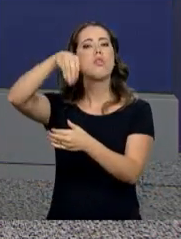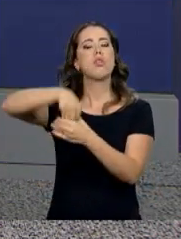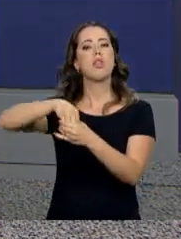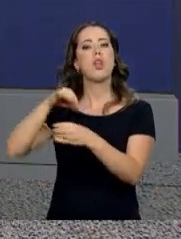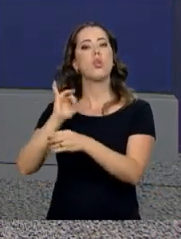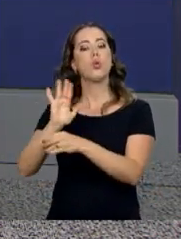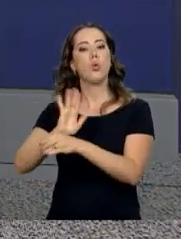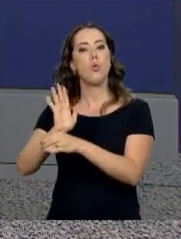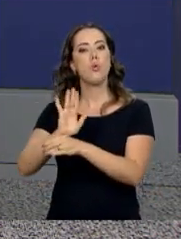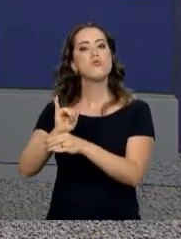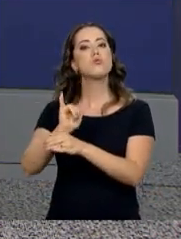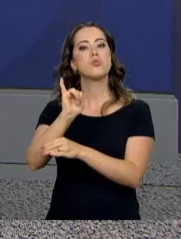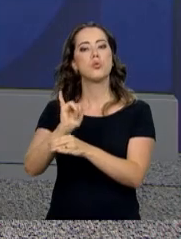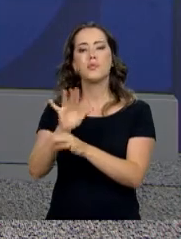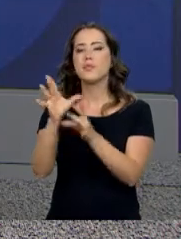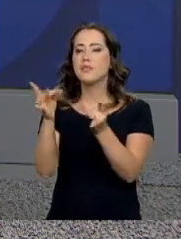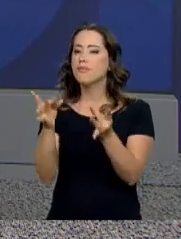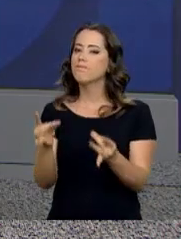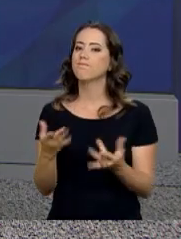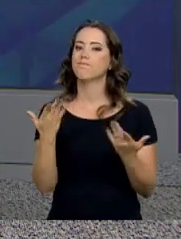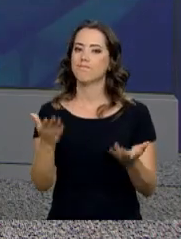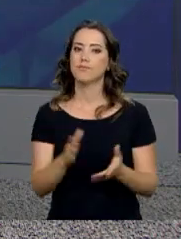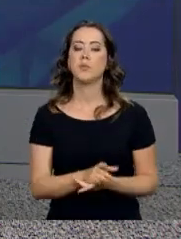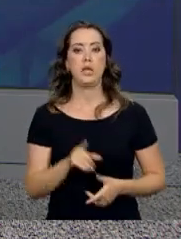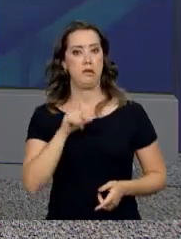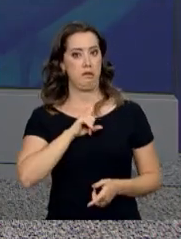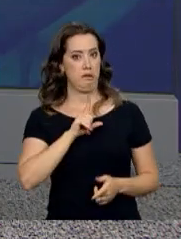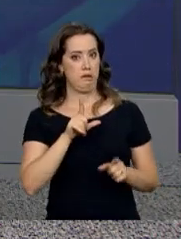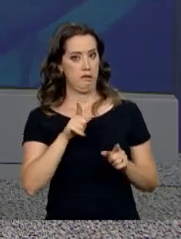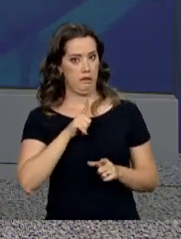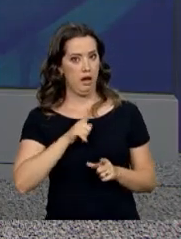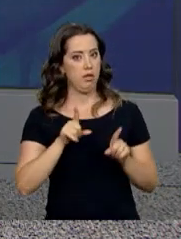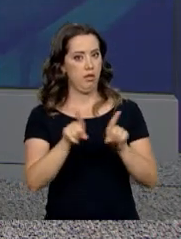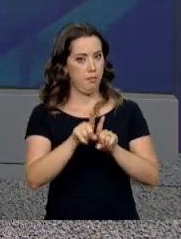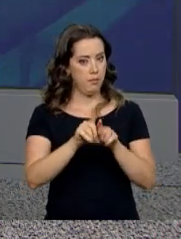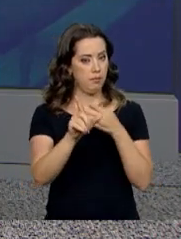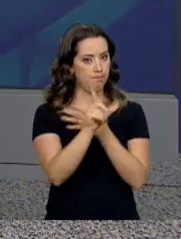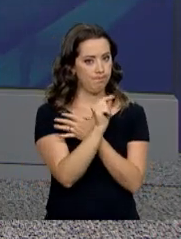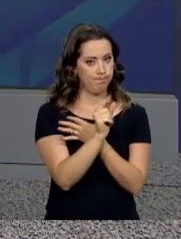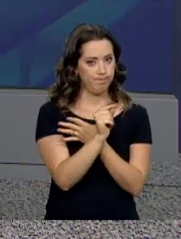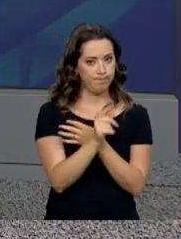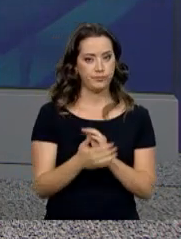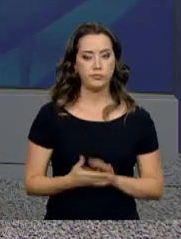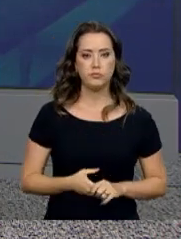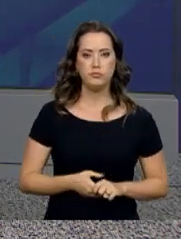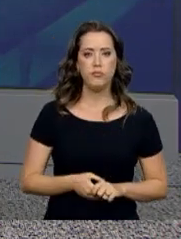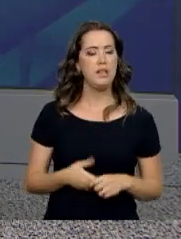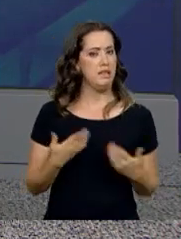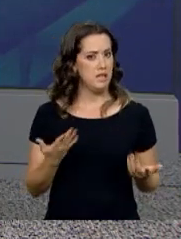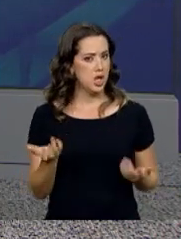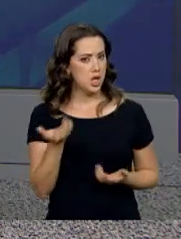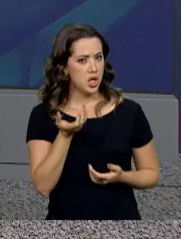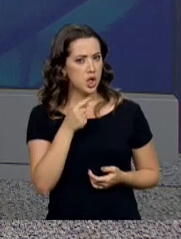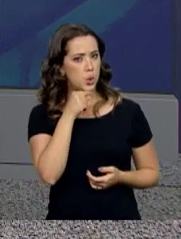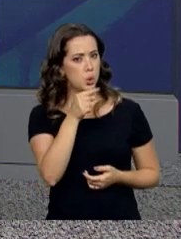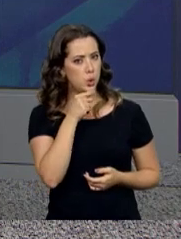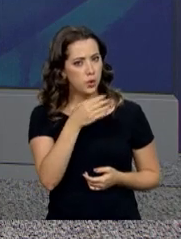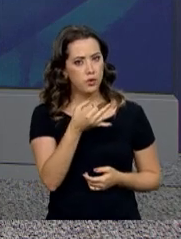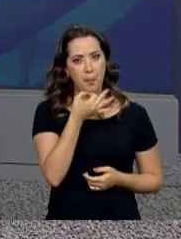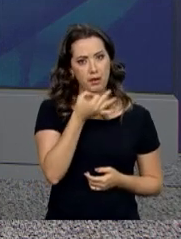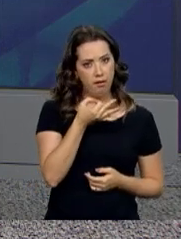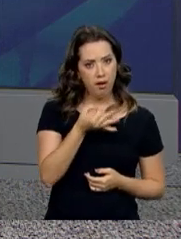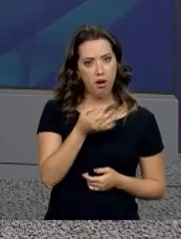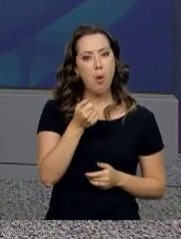estão em nosso canal no youtube acesse também o nosso perfil no twitter e você pode ainda mandar suas sugestões de reportagens